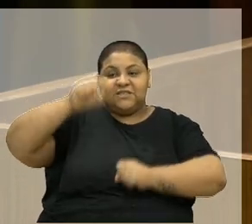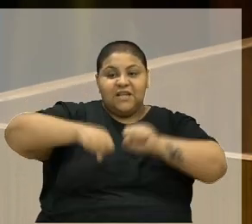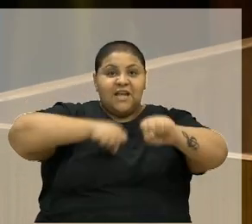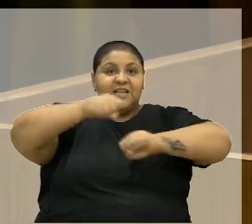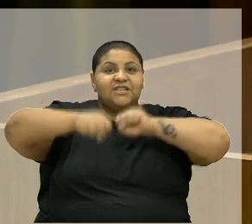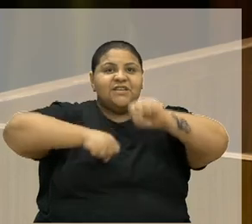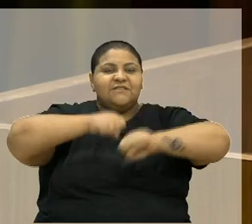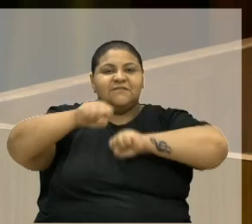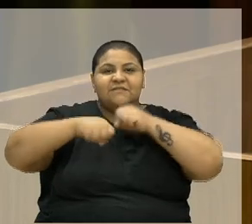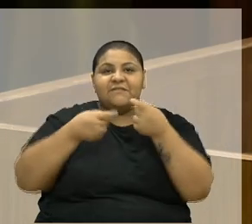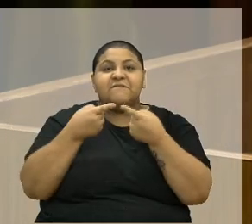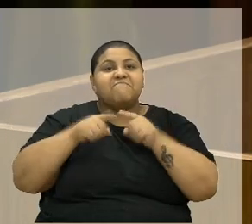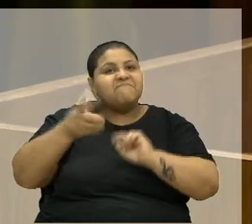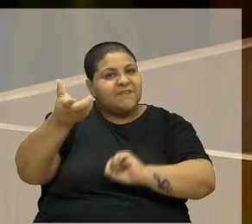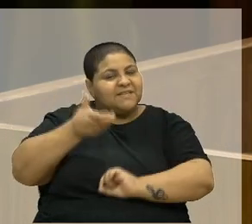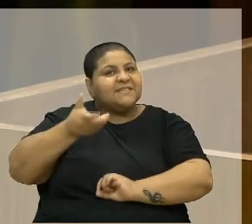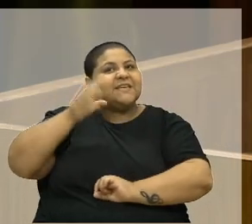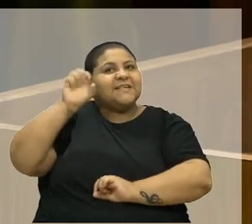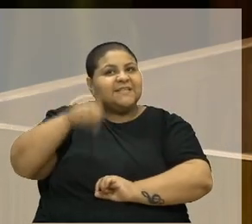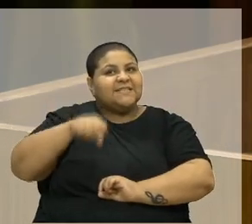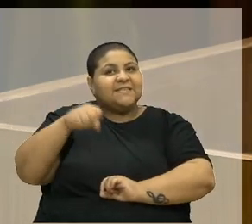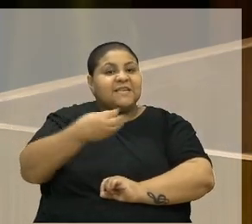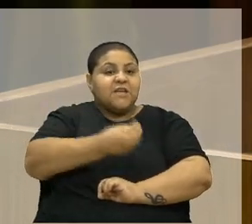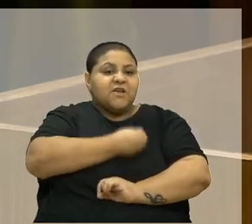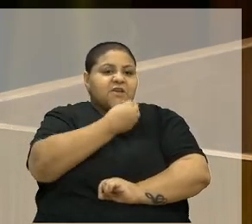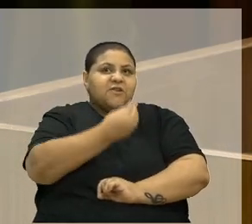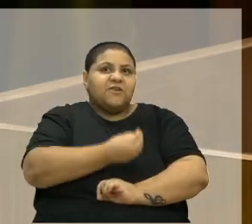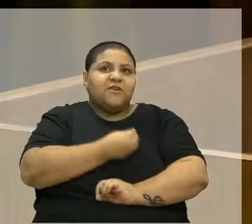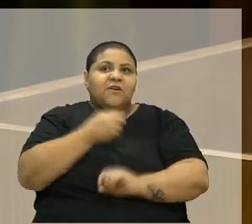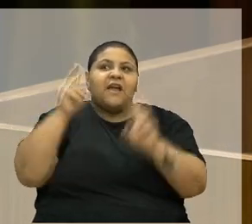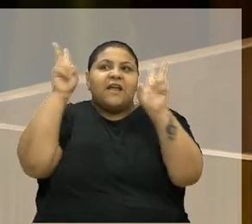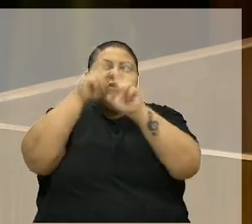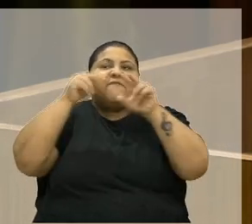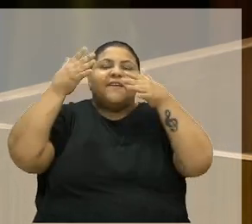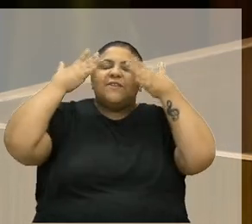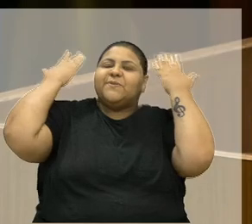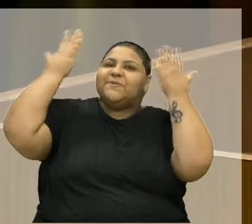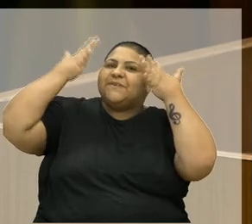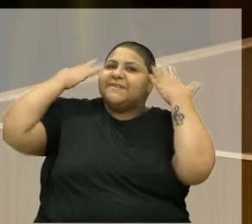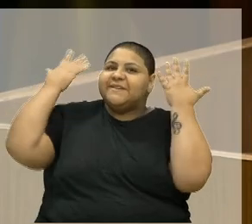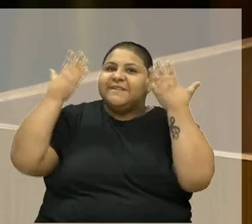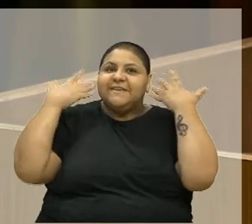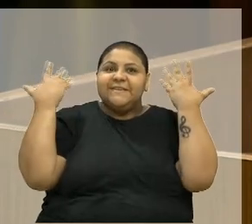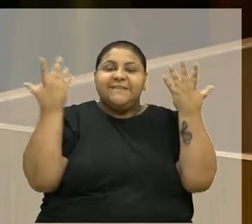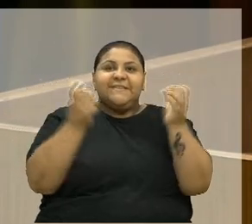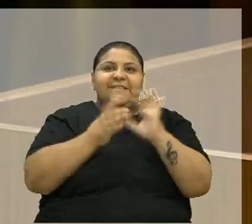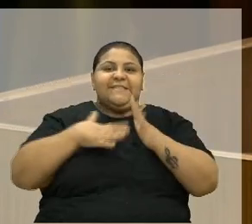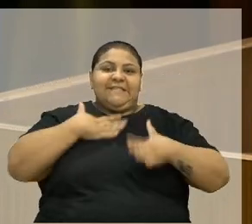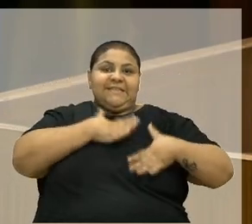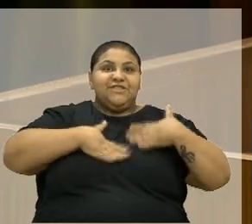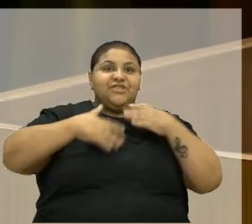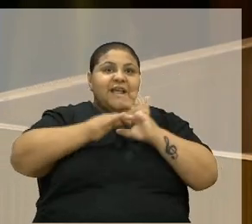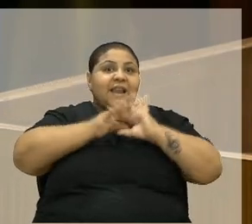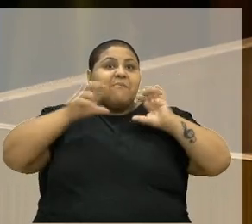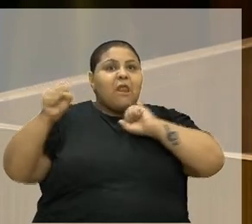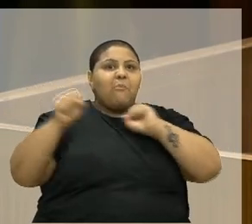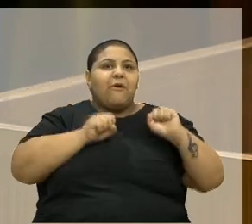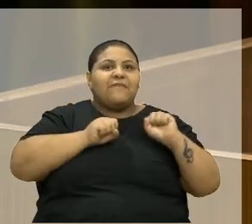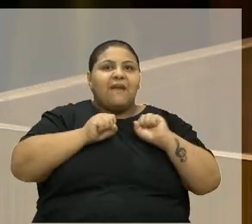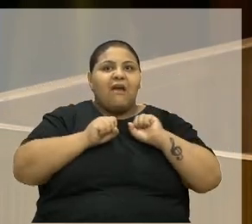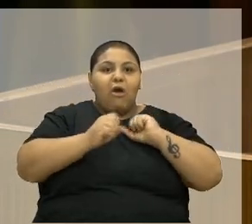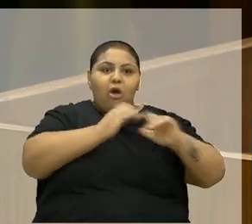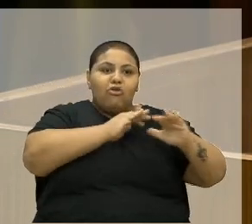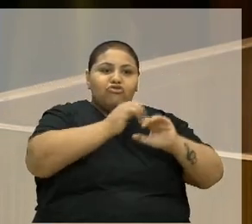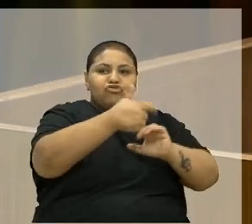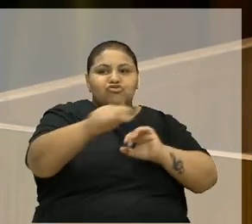duas rodas mas querem sim experimentar aquele vento no rosto né sentir a liberdade de poder se locomover de